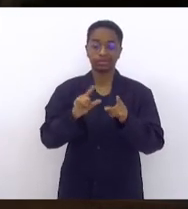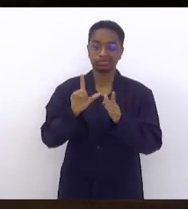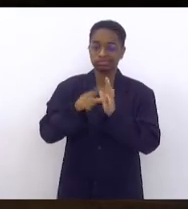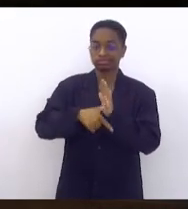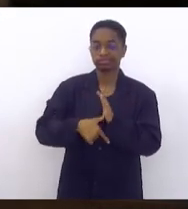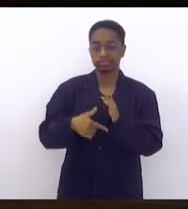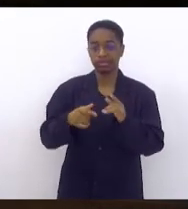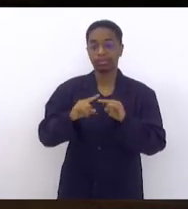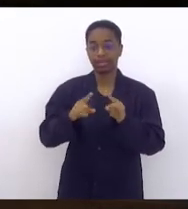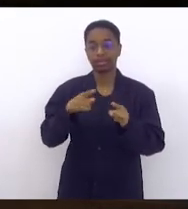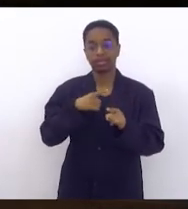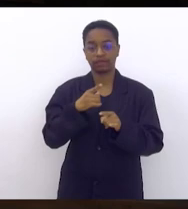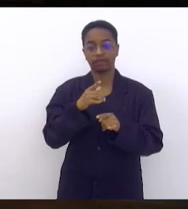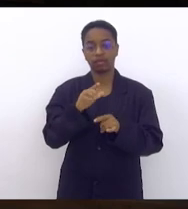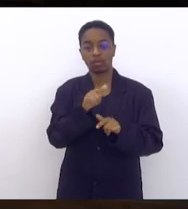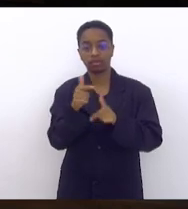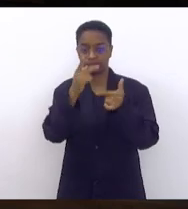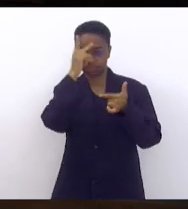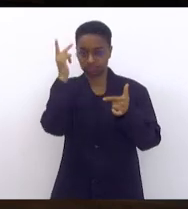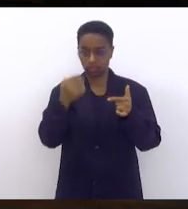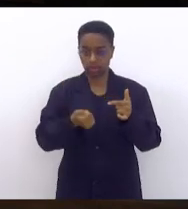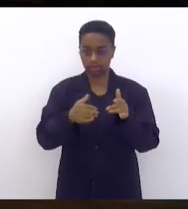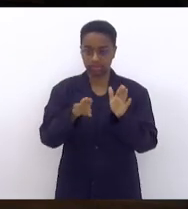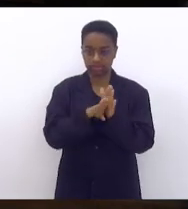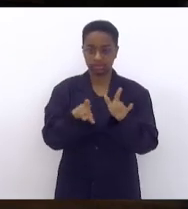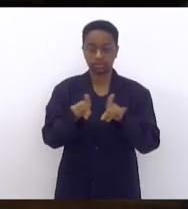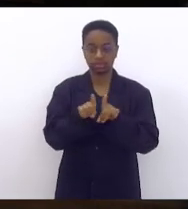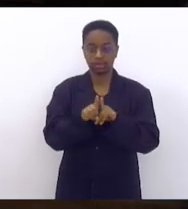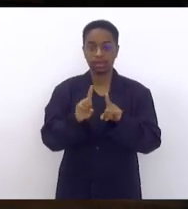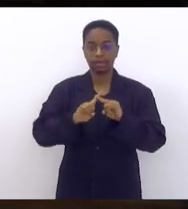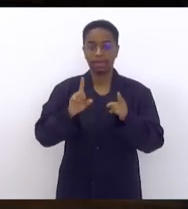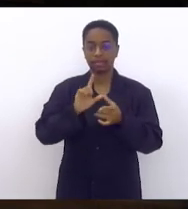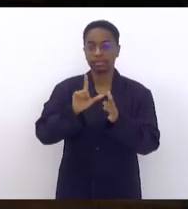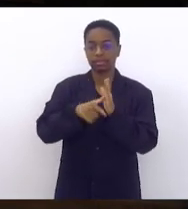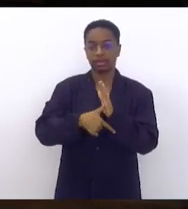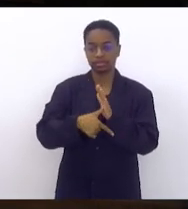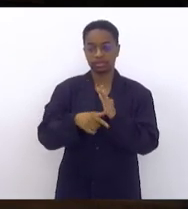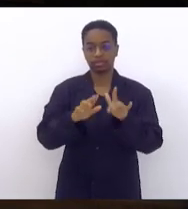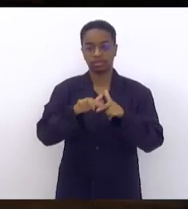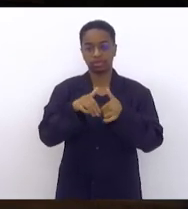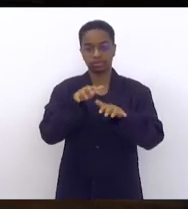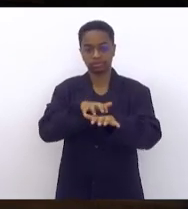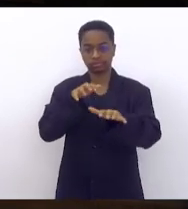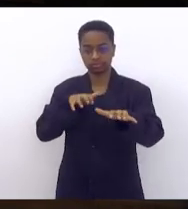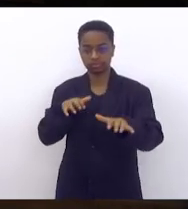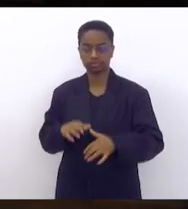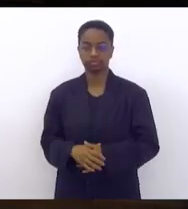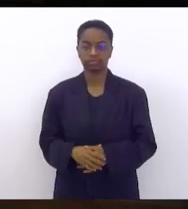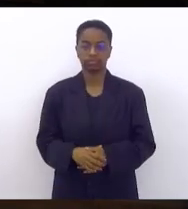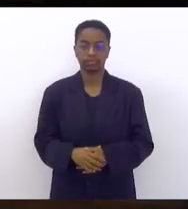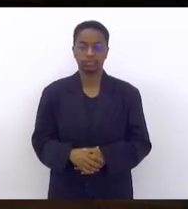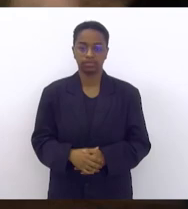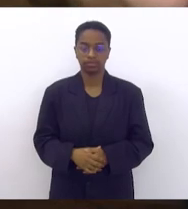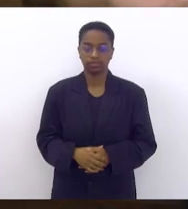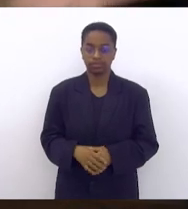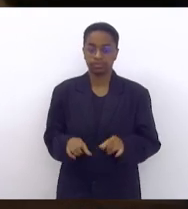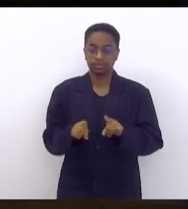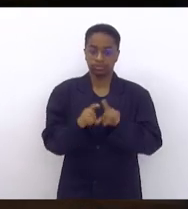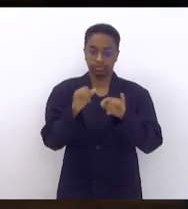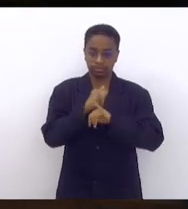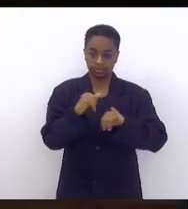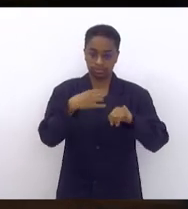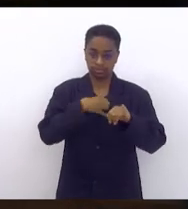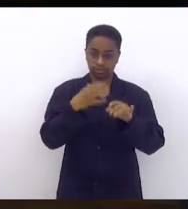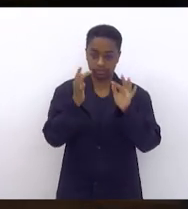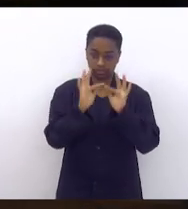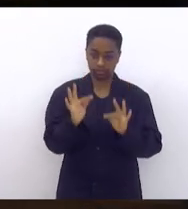companheiros que certamente estão a caminho e estão chegando. Primeiro, que nós ficamos muito felizes com a criação dessa gratificação. Eu queria aqui,